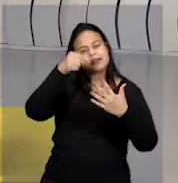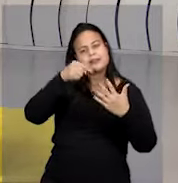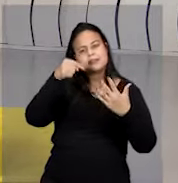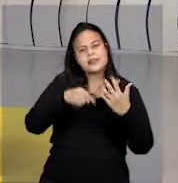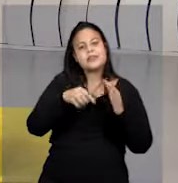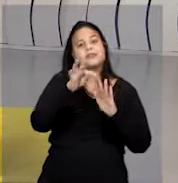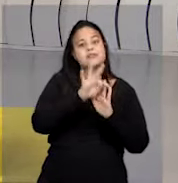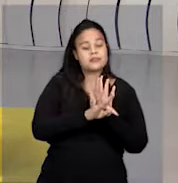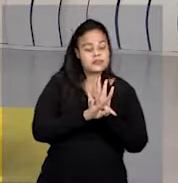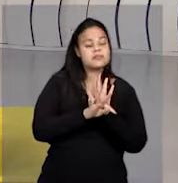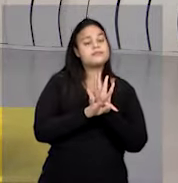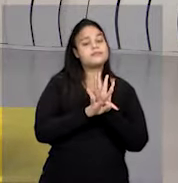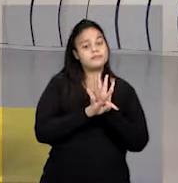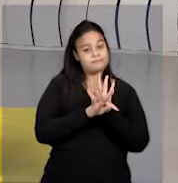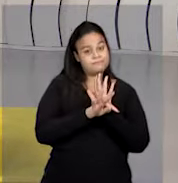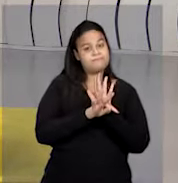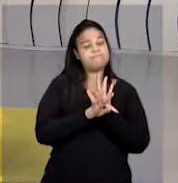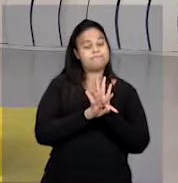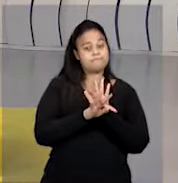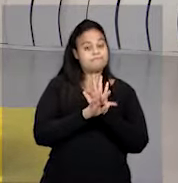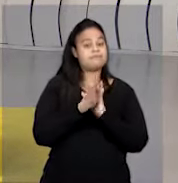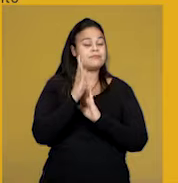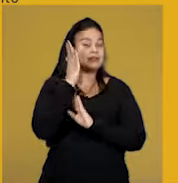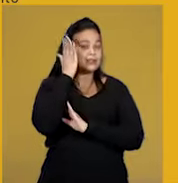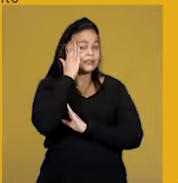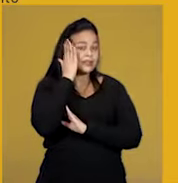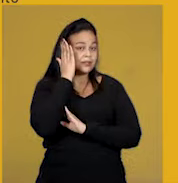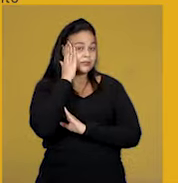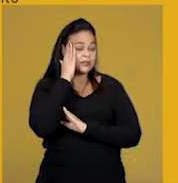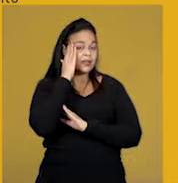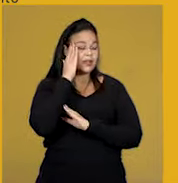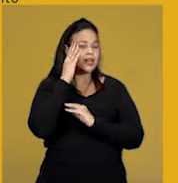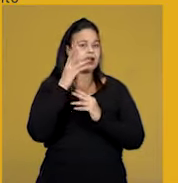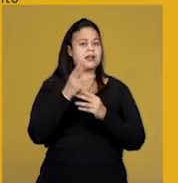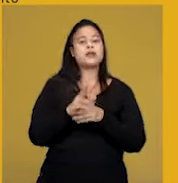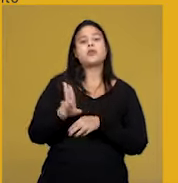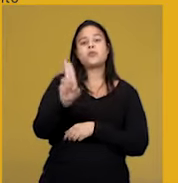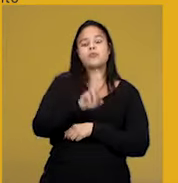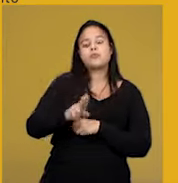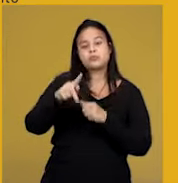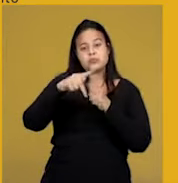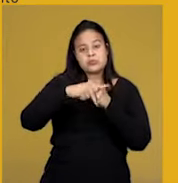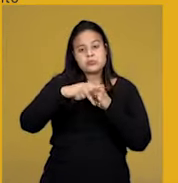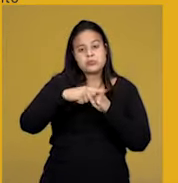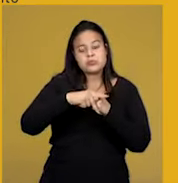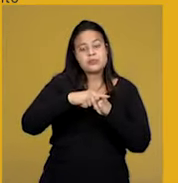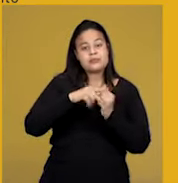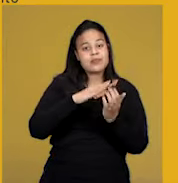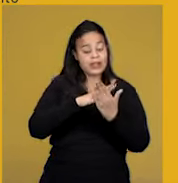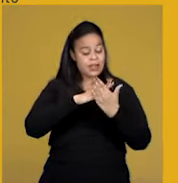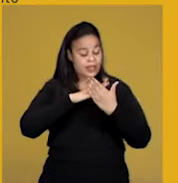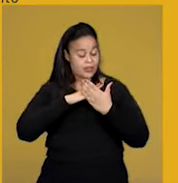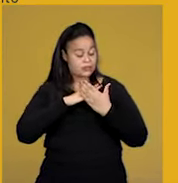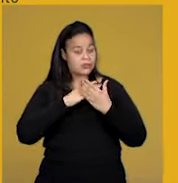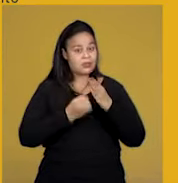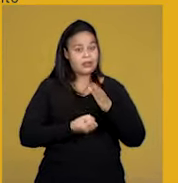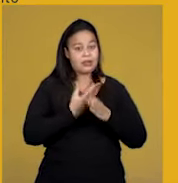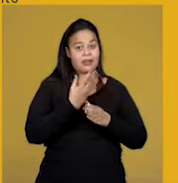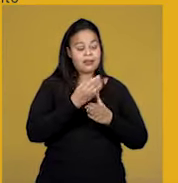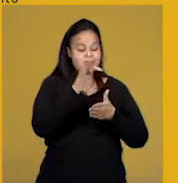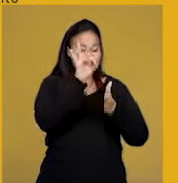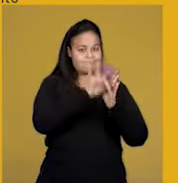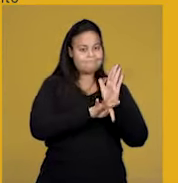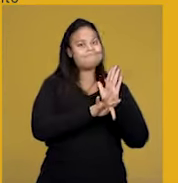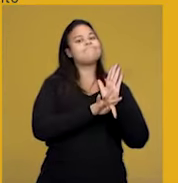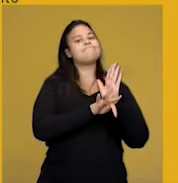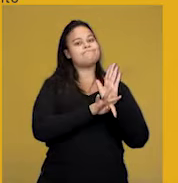texto. Conhecer a função das substituições pronominais auxilia na produção de texto,